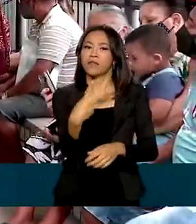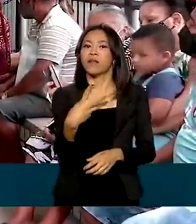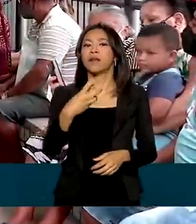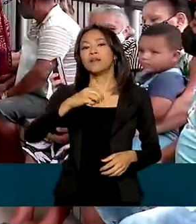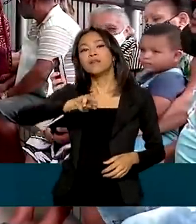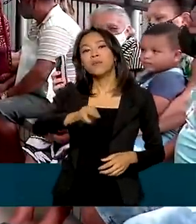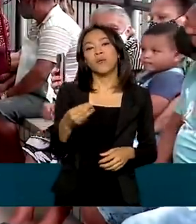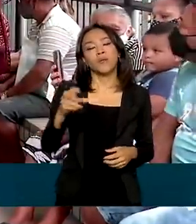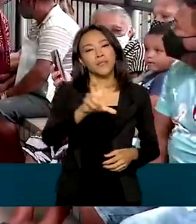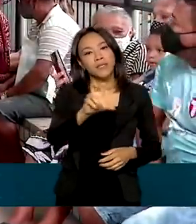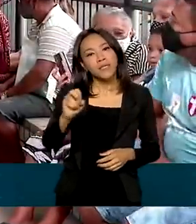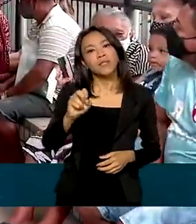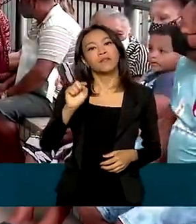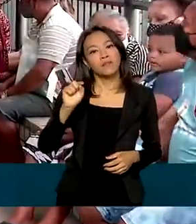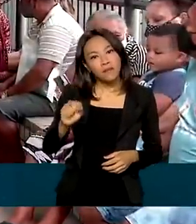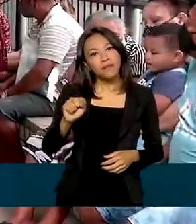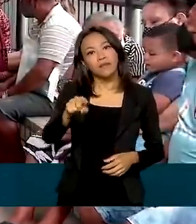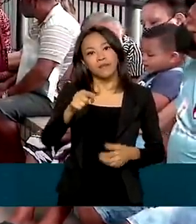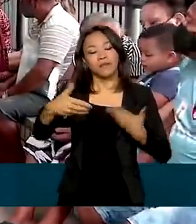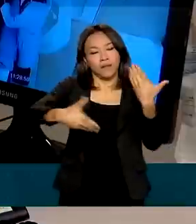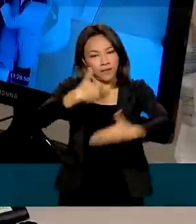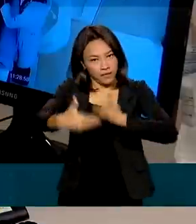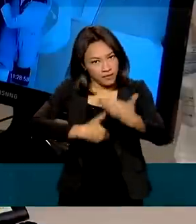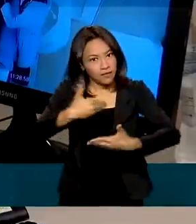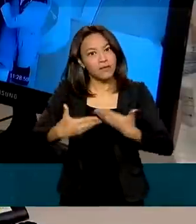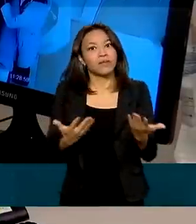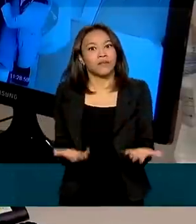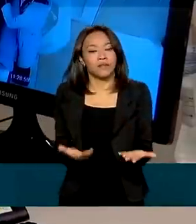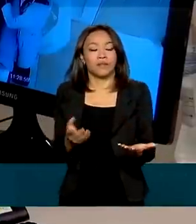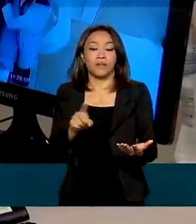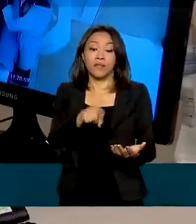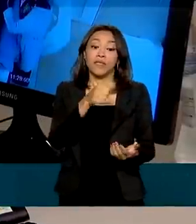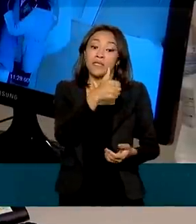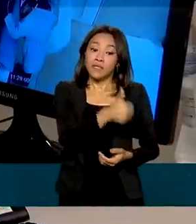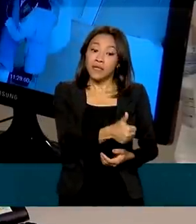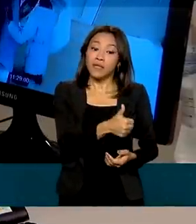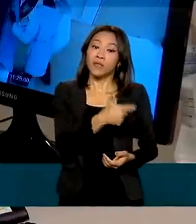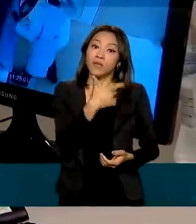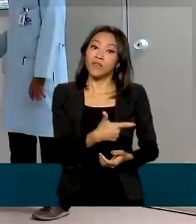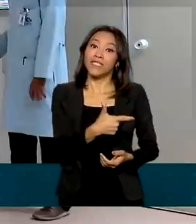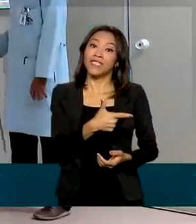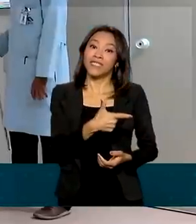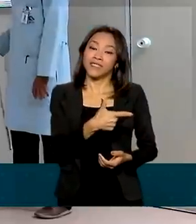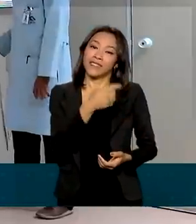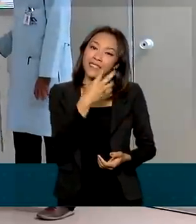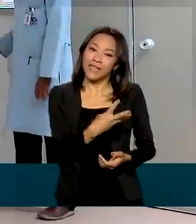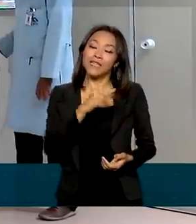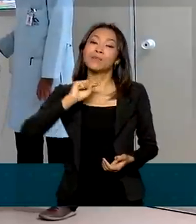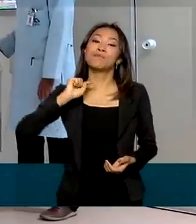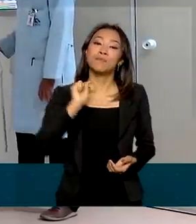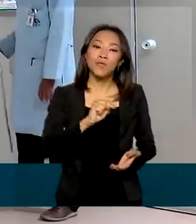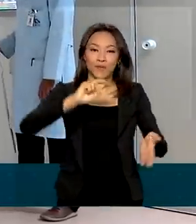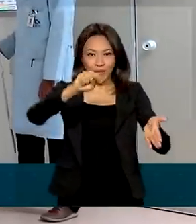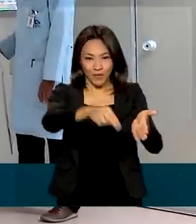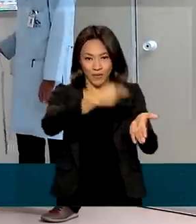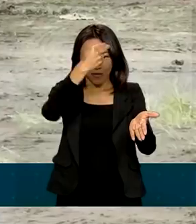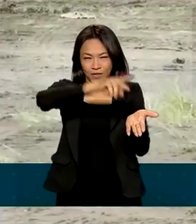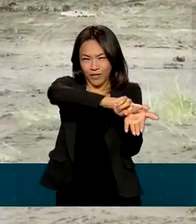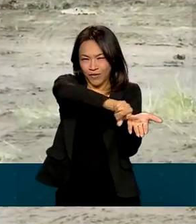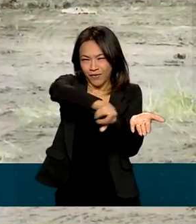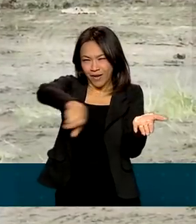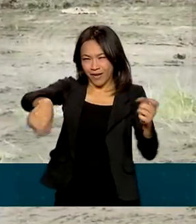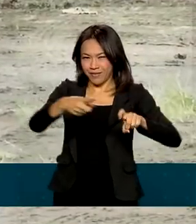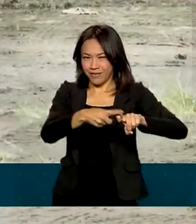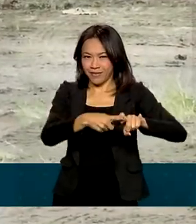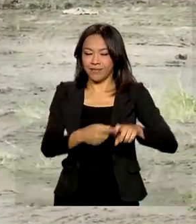meio de procedimentos ambulatoriais por ano e cerca de 23 mil cirurgias de várias especialidades.